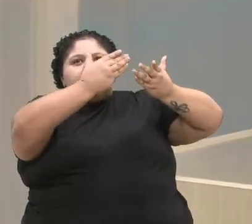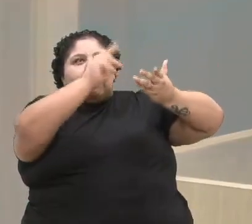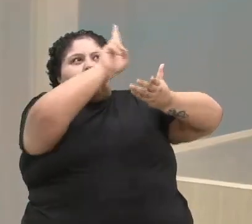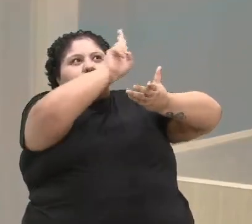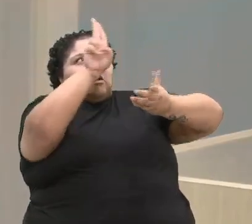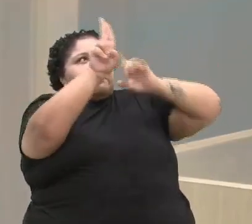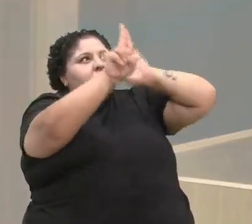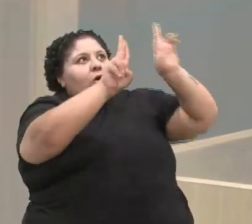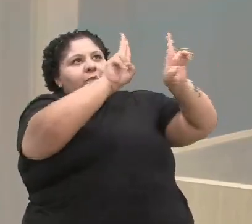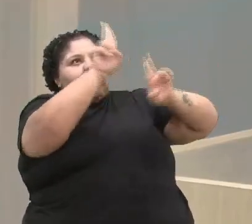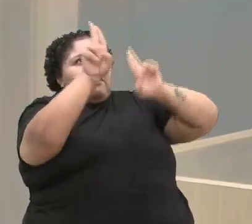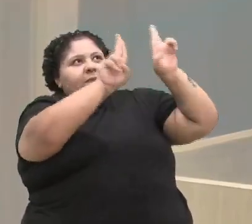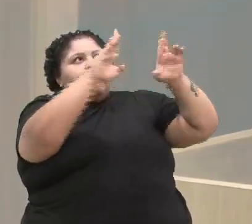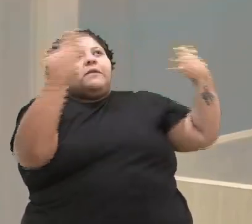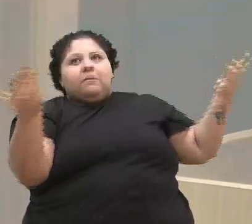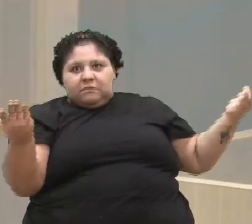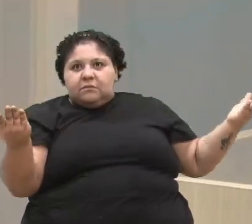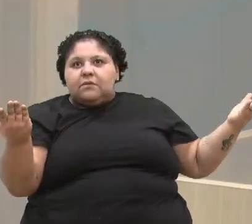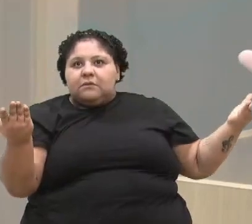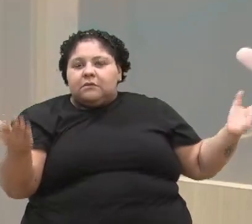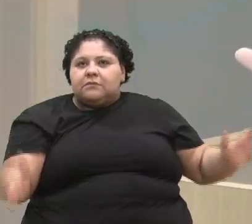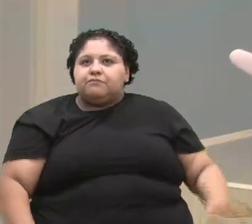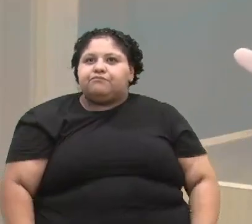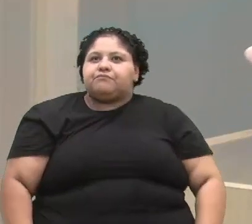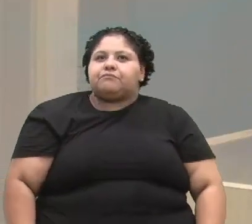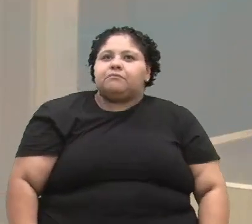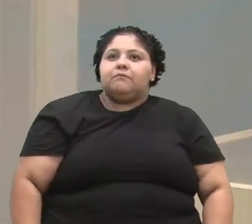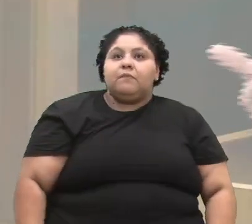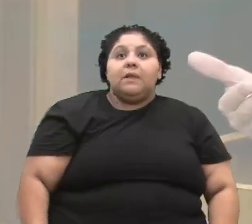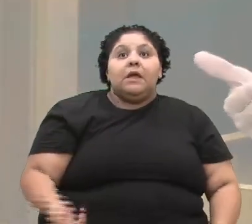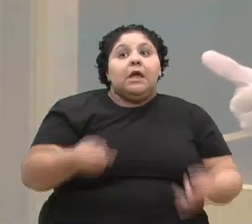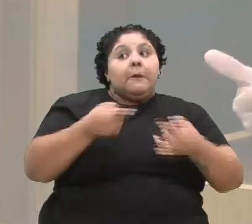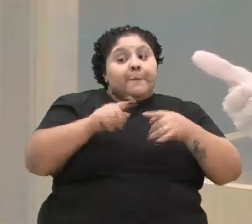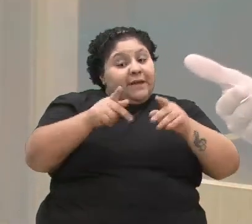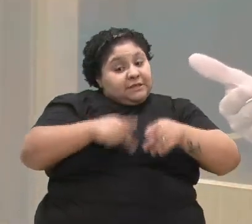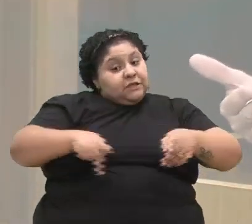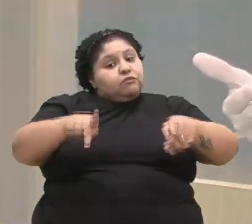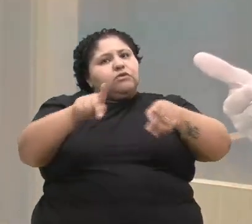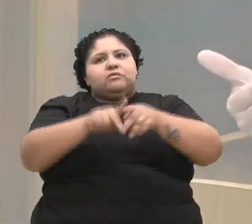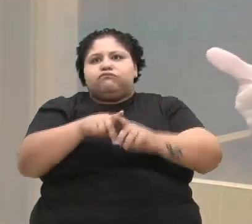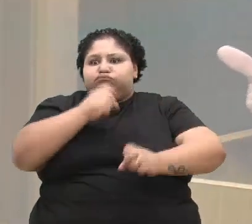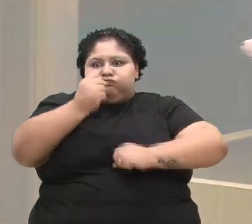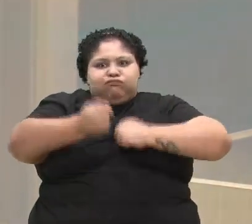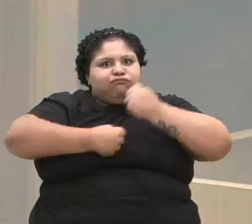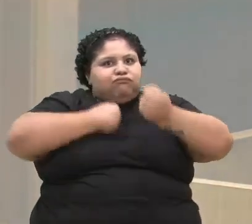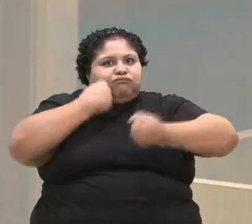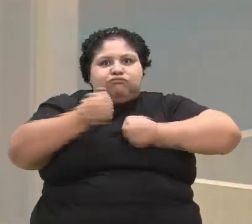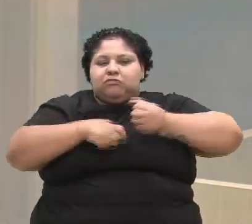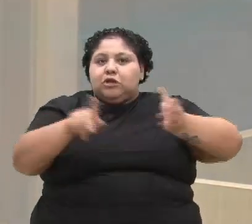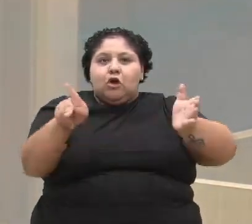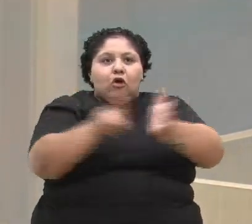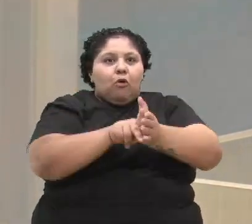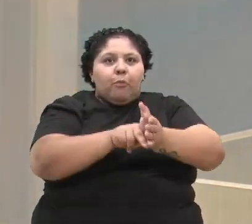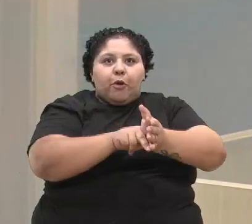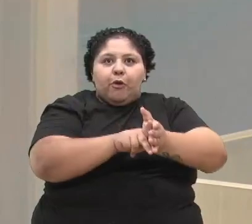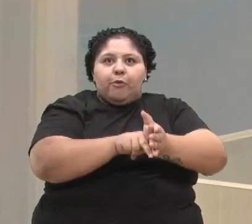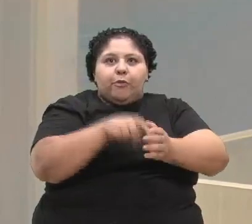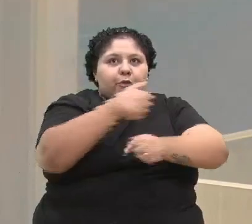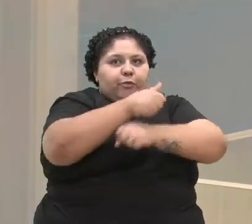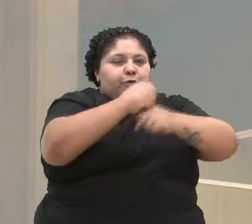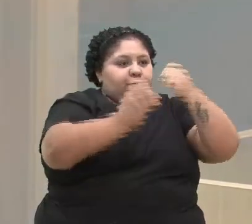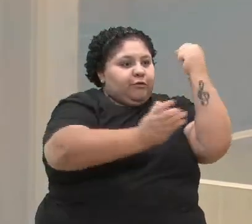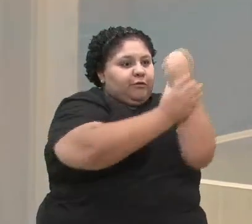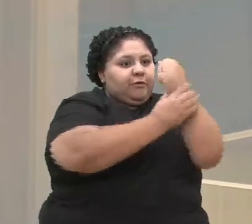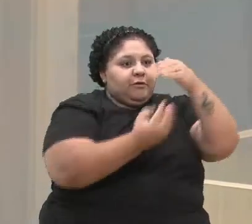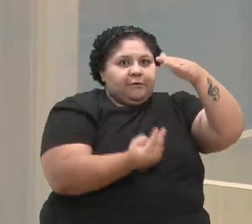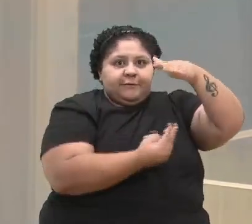andar. Só que a população, com certeza, estava revoltada. O próprio segurança, que é